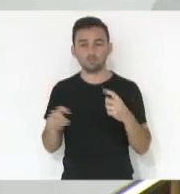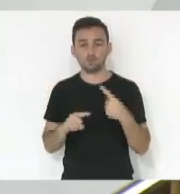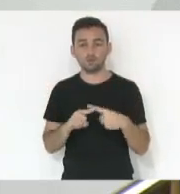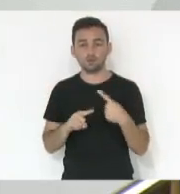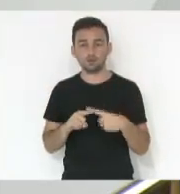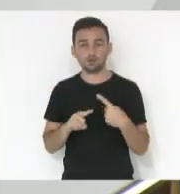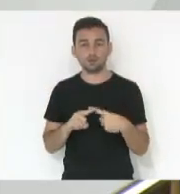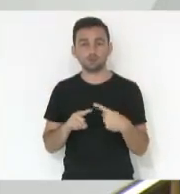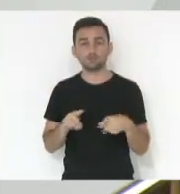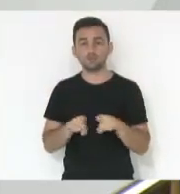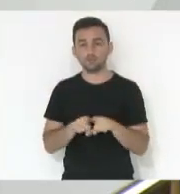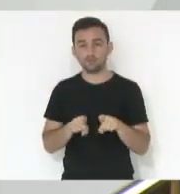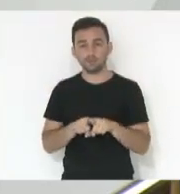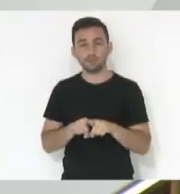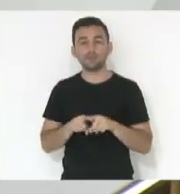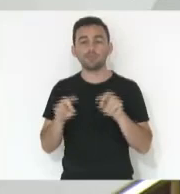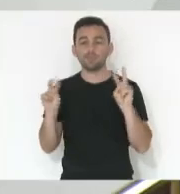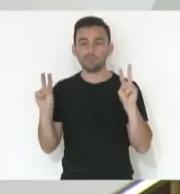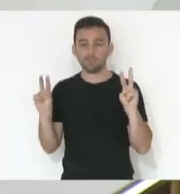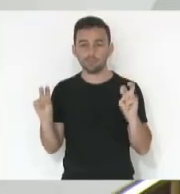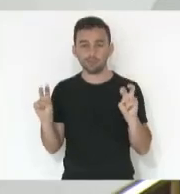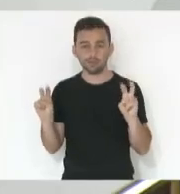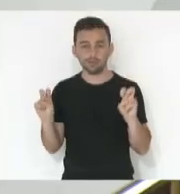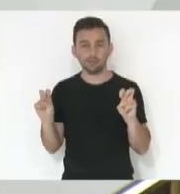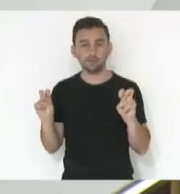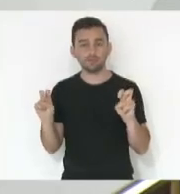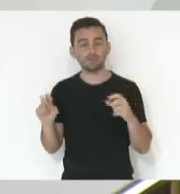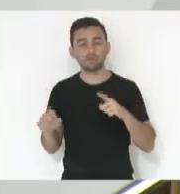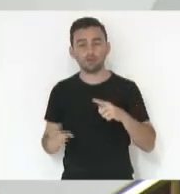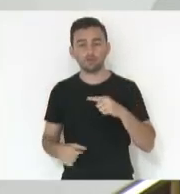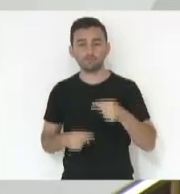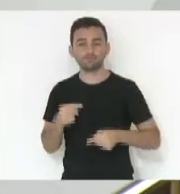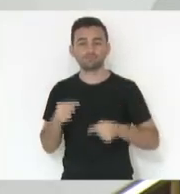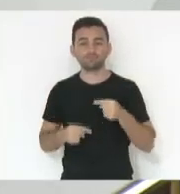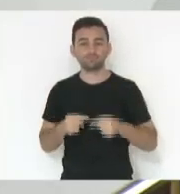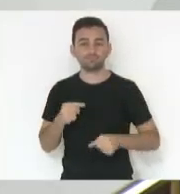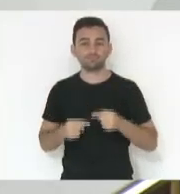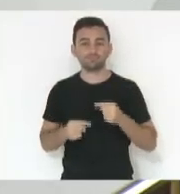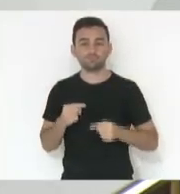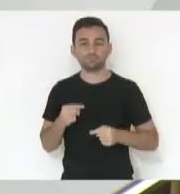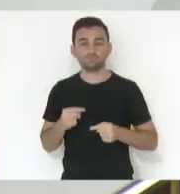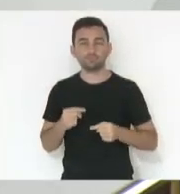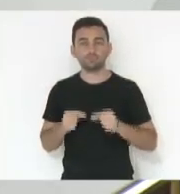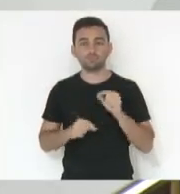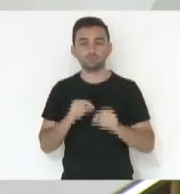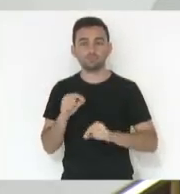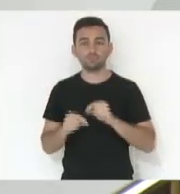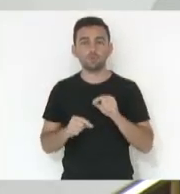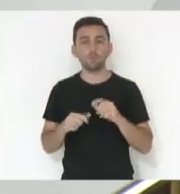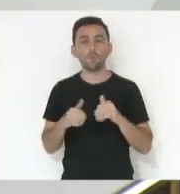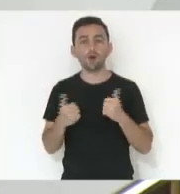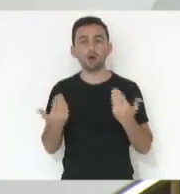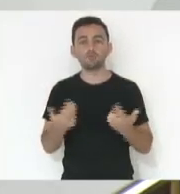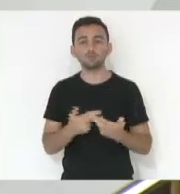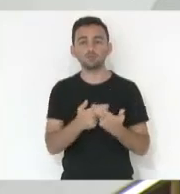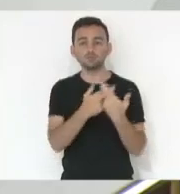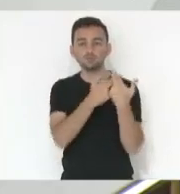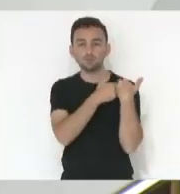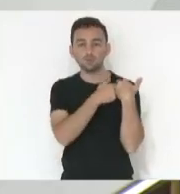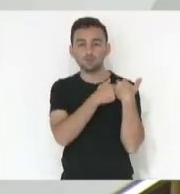também esse tema abre o debate sobre qual a função dos